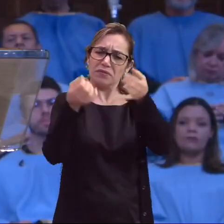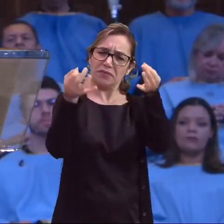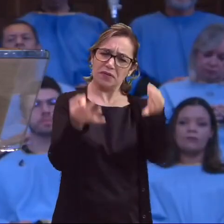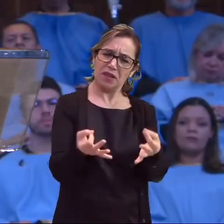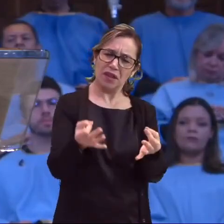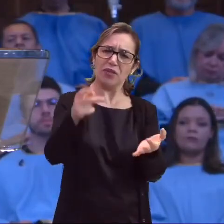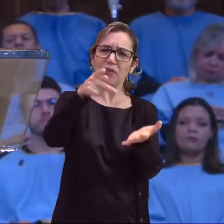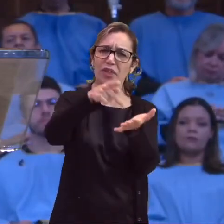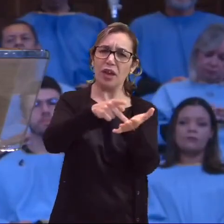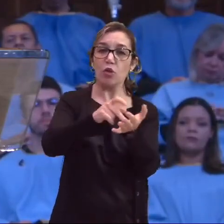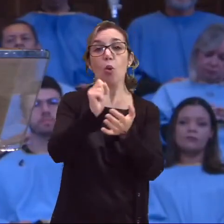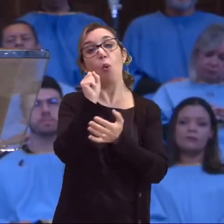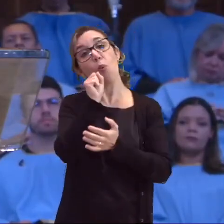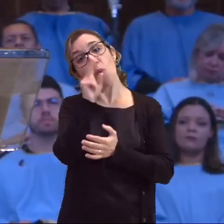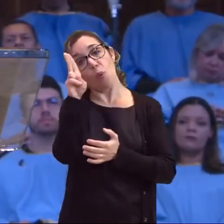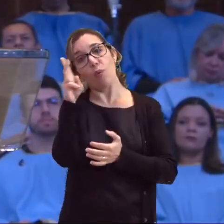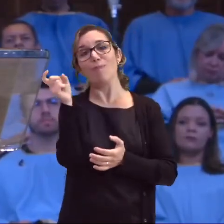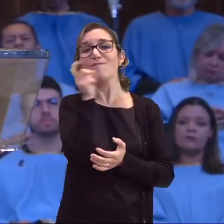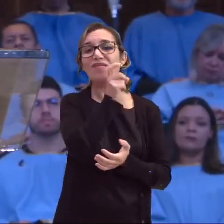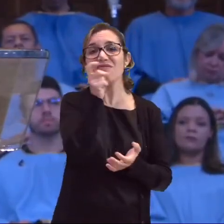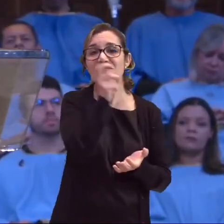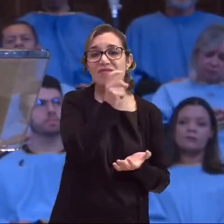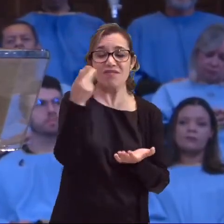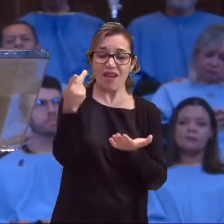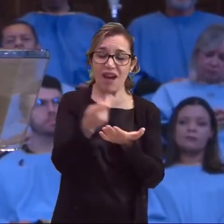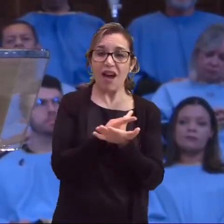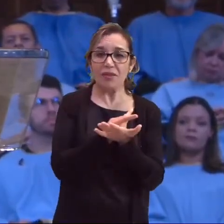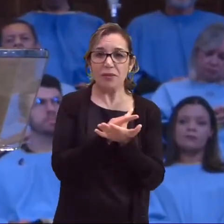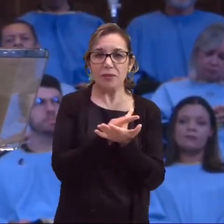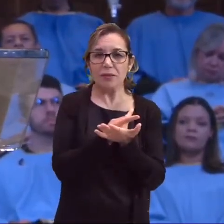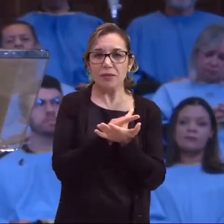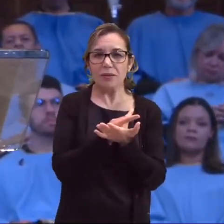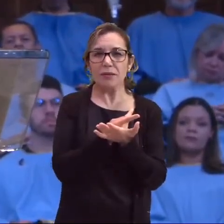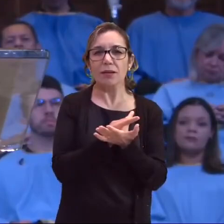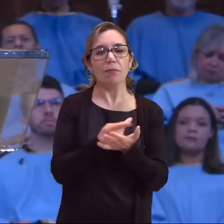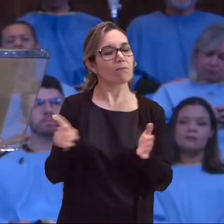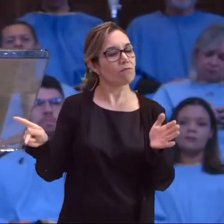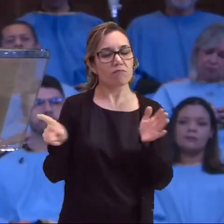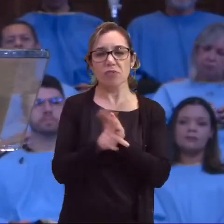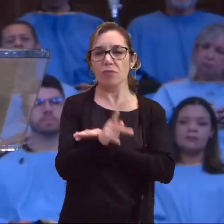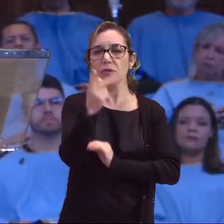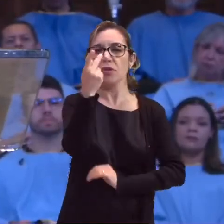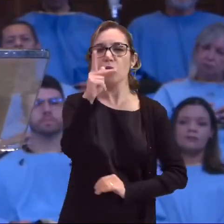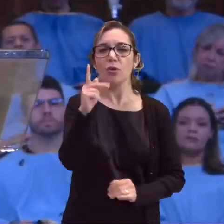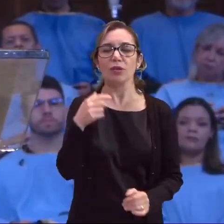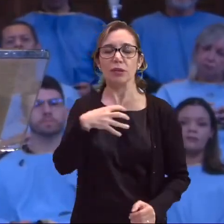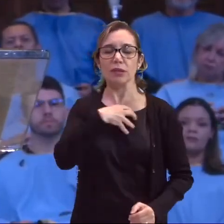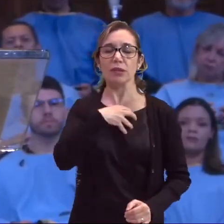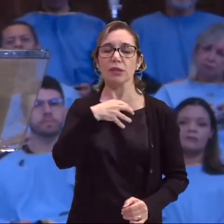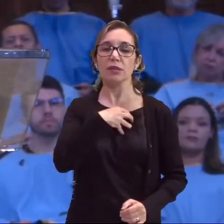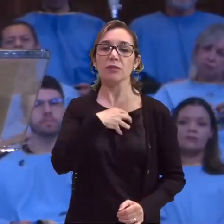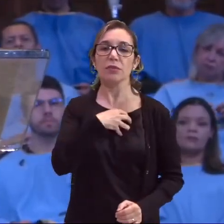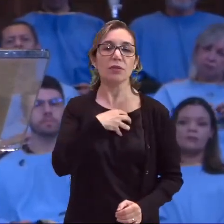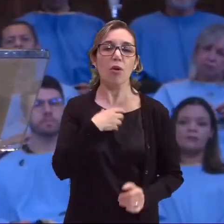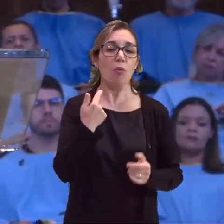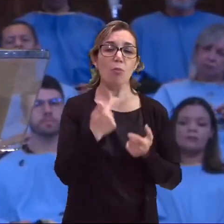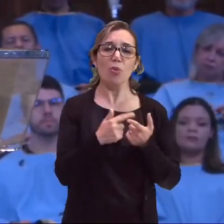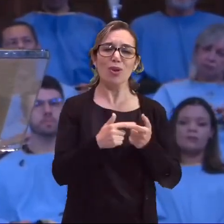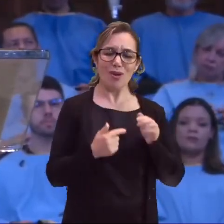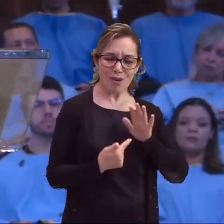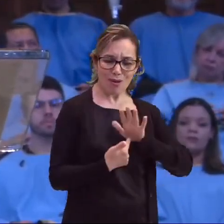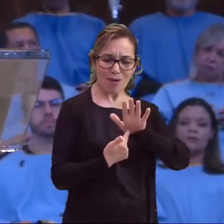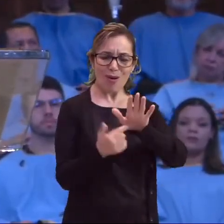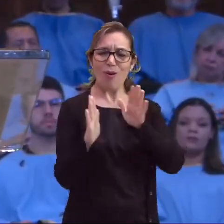diante de Deus é motivação da gente e quando ele cita aqui os escribas e fariseus em suas